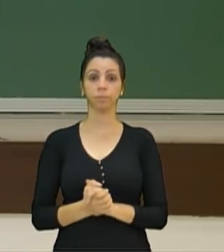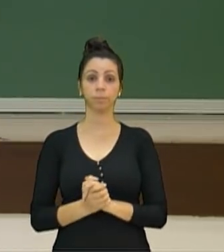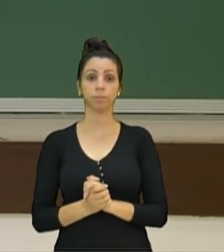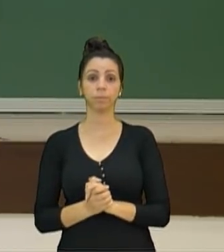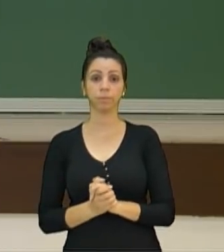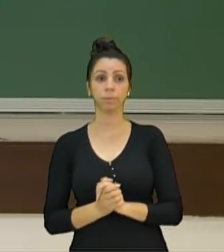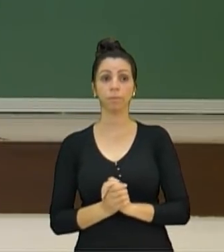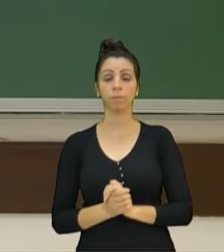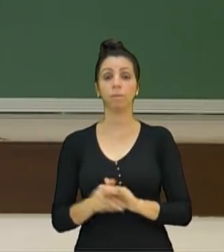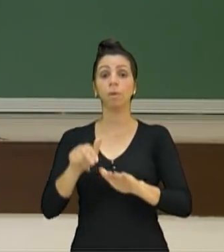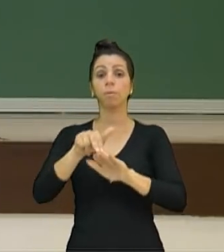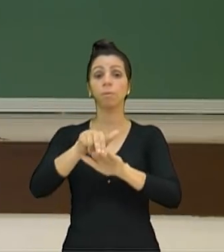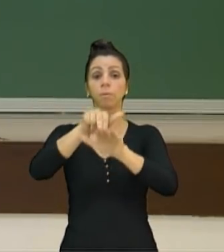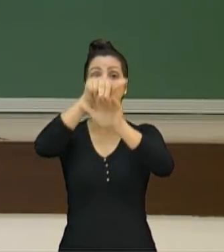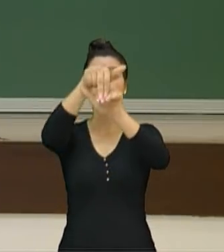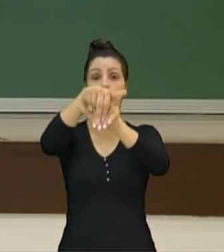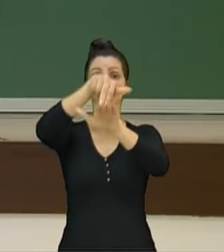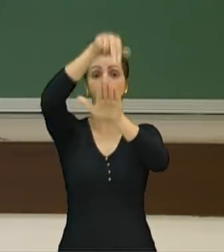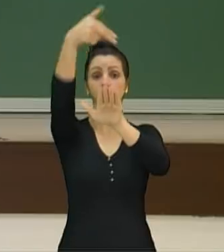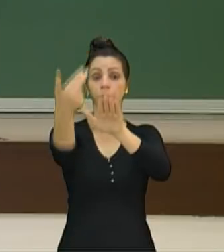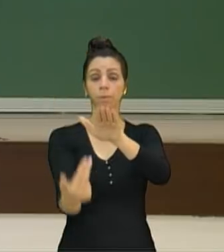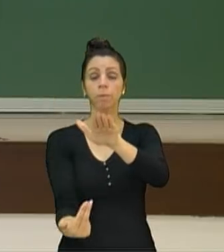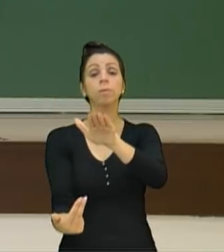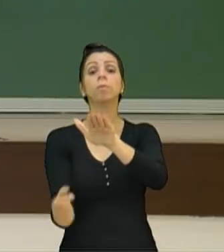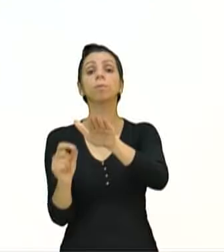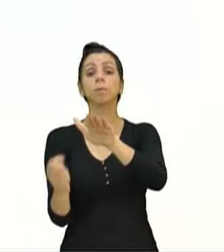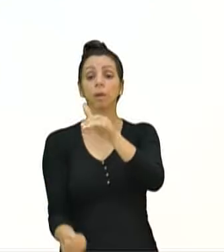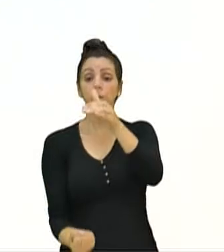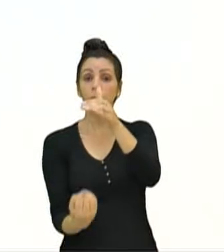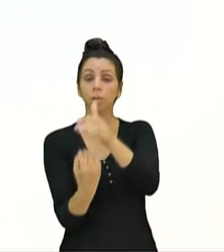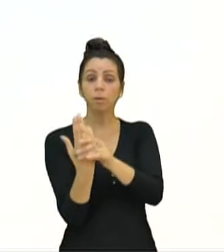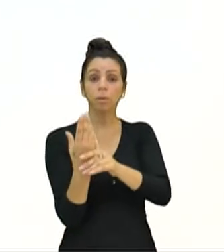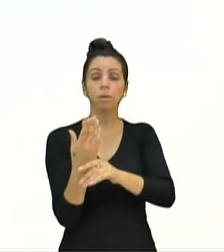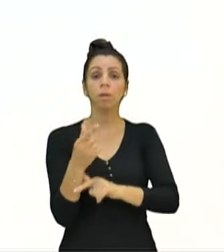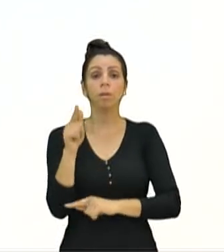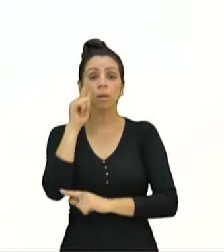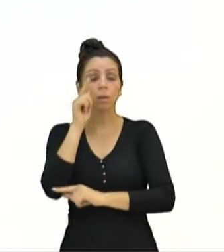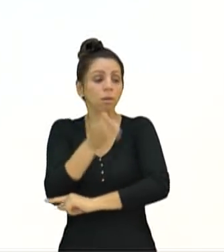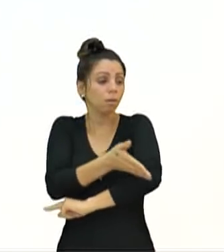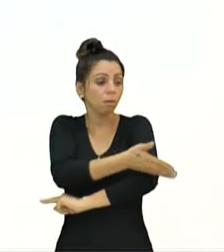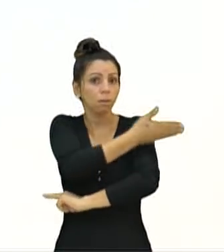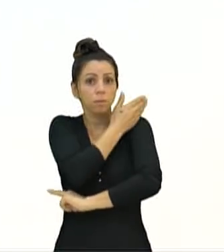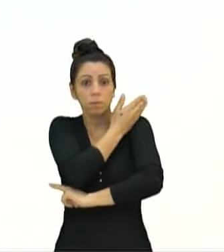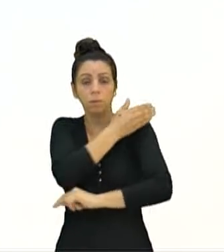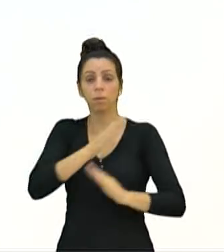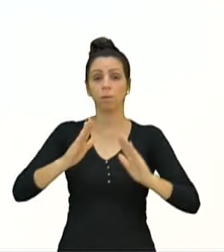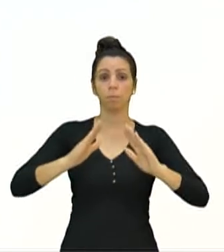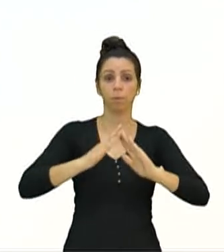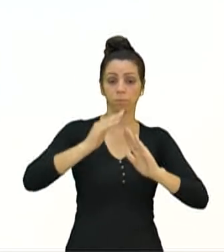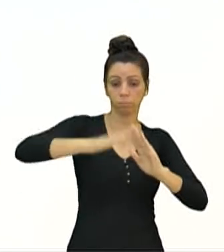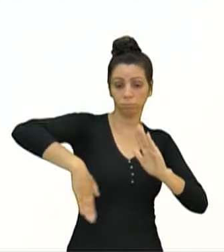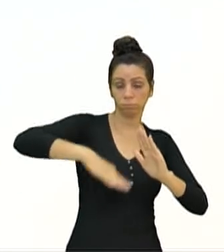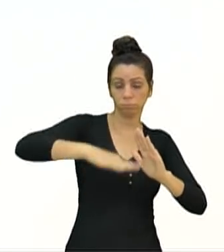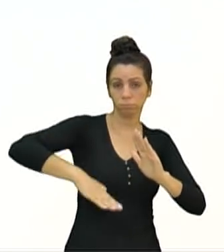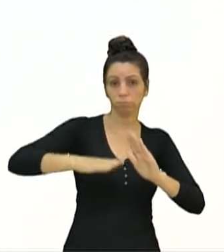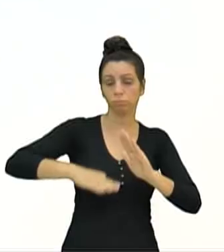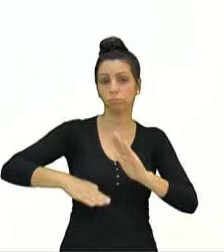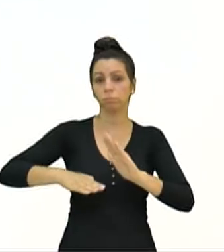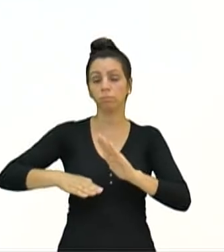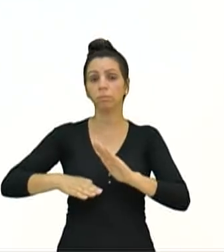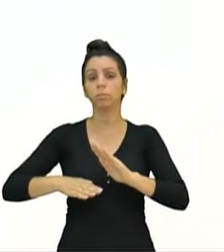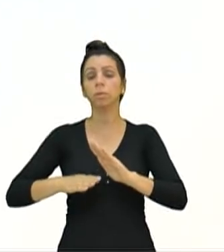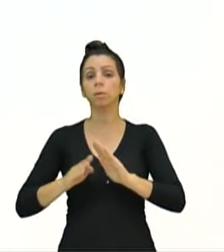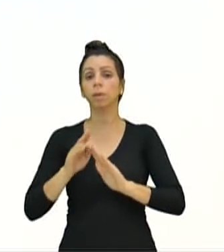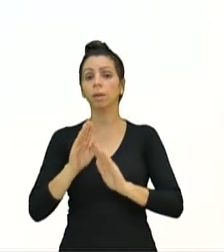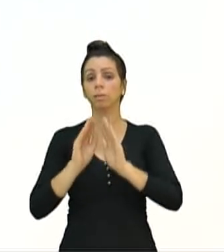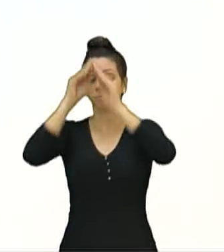saltos ornamentais, a origem dele é lá na Grécia Antiga, onde os moradores do litoral mergulhavam de